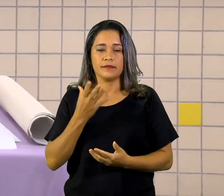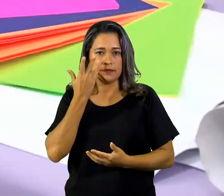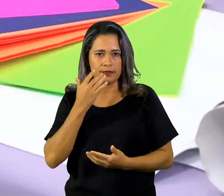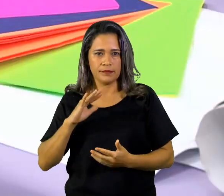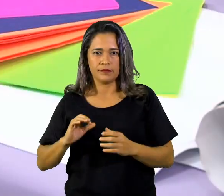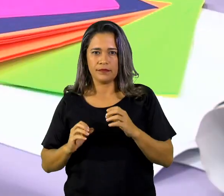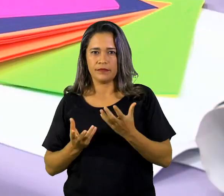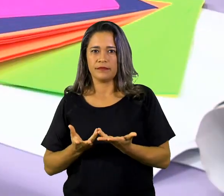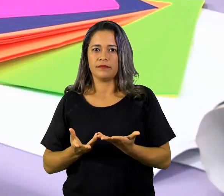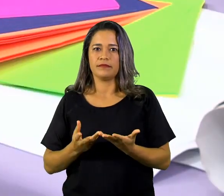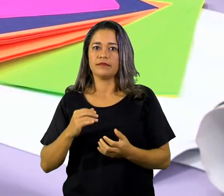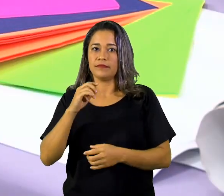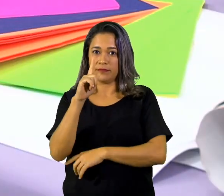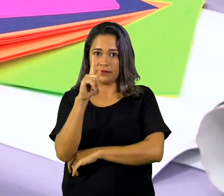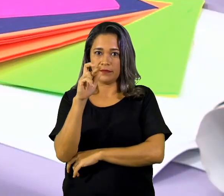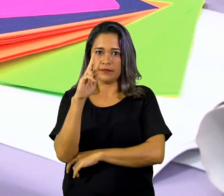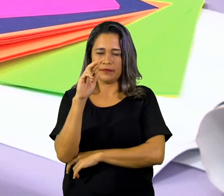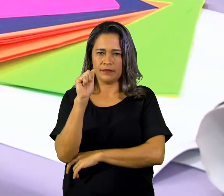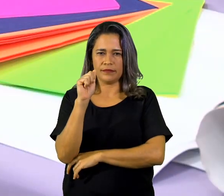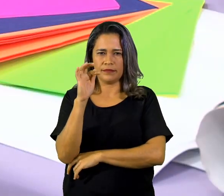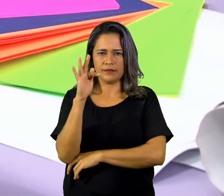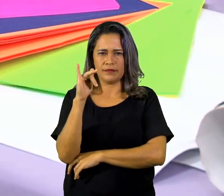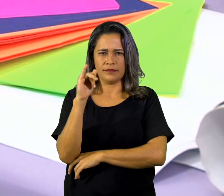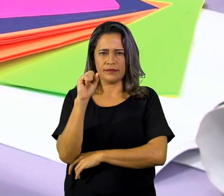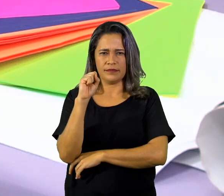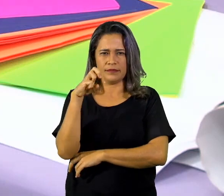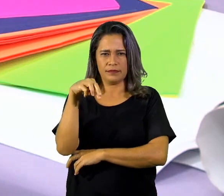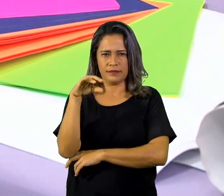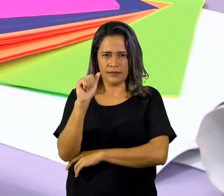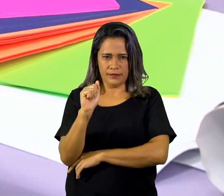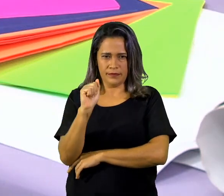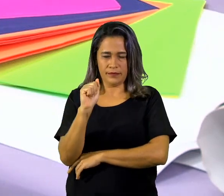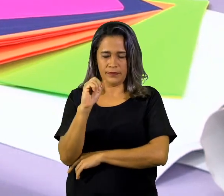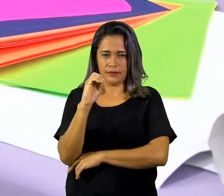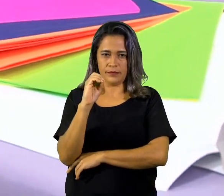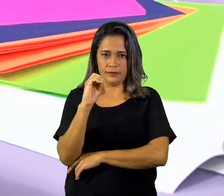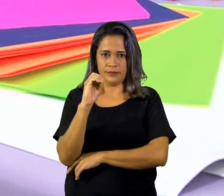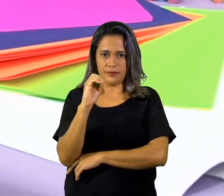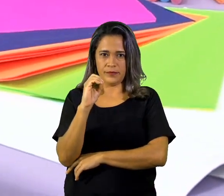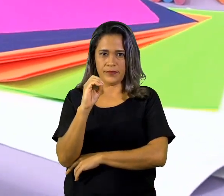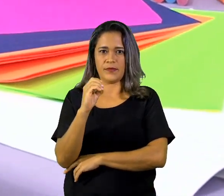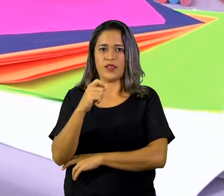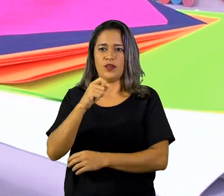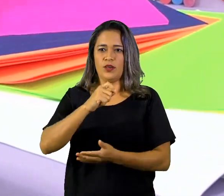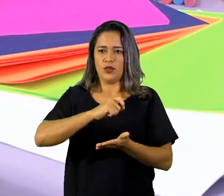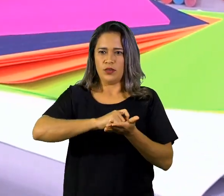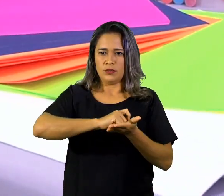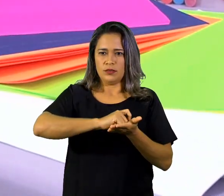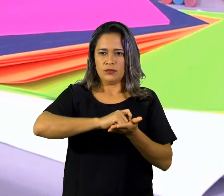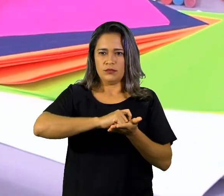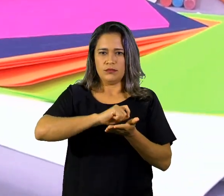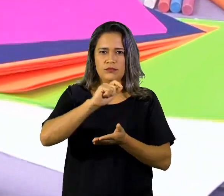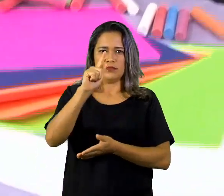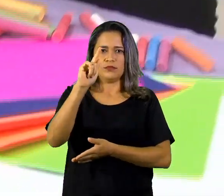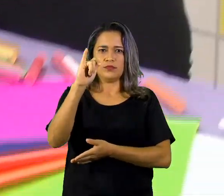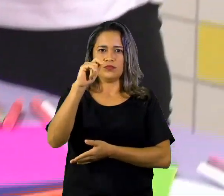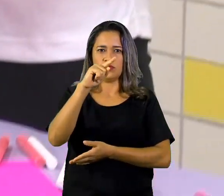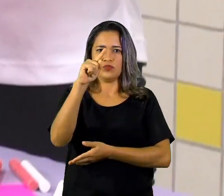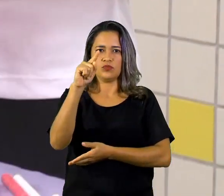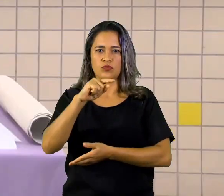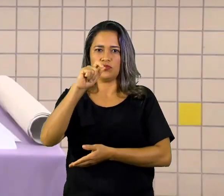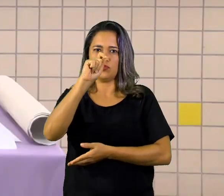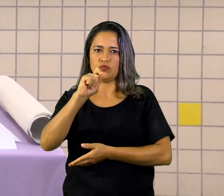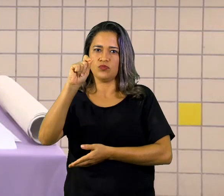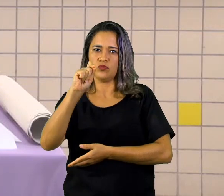manipulação desses materiais. Então vamos lá. O giz jumbo. Por que é importante você oferecer